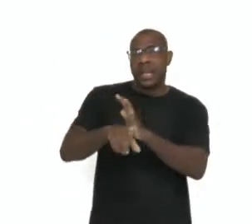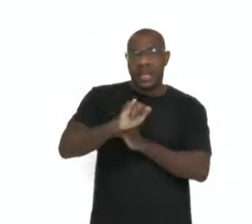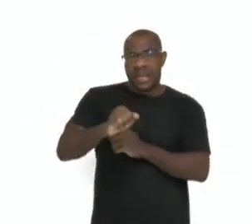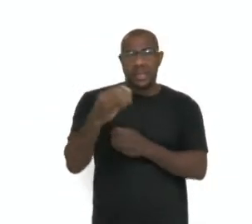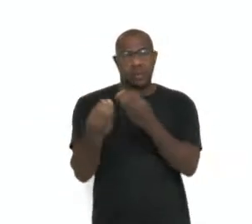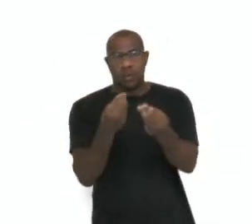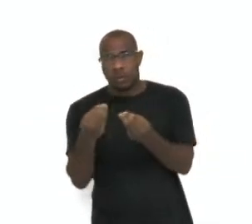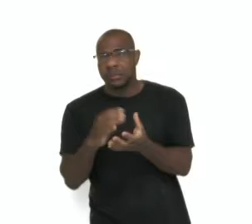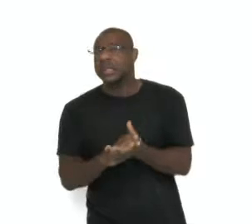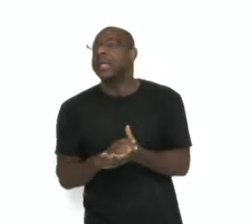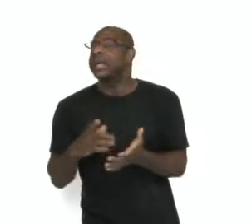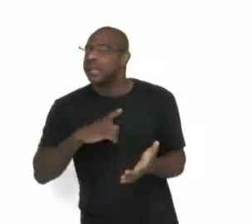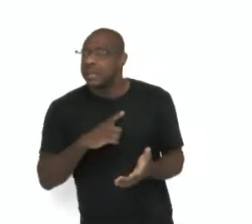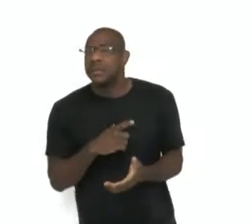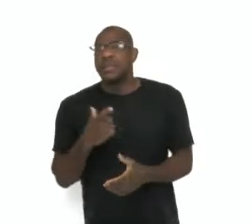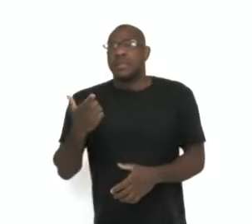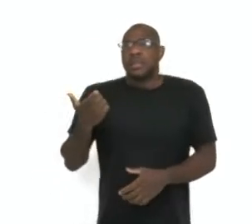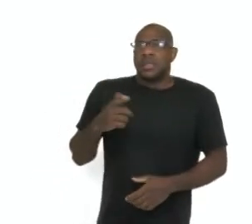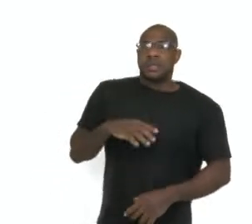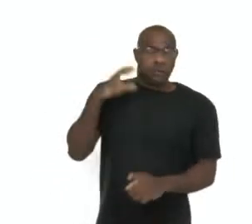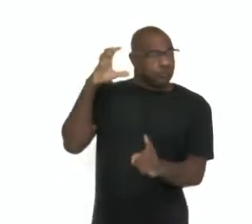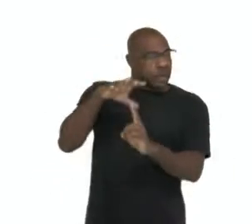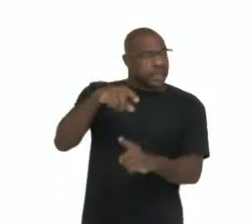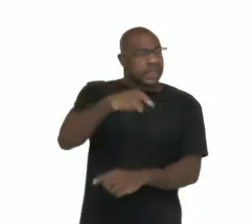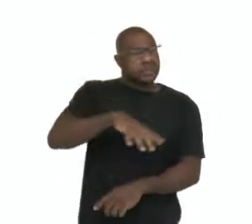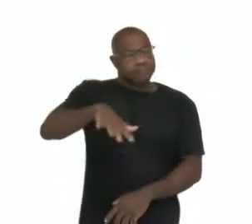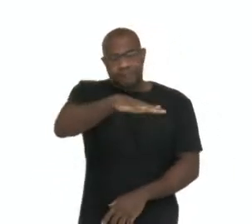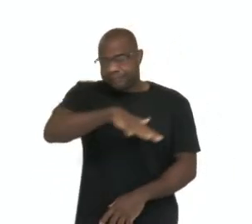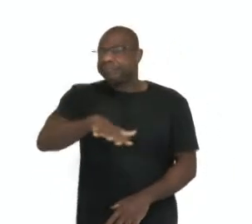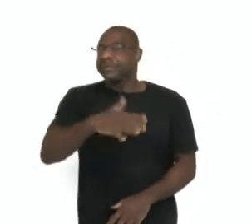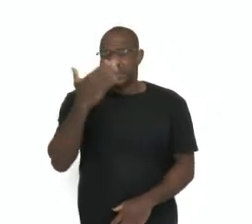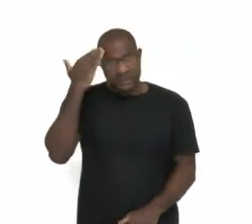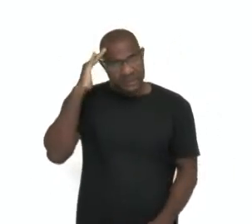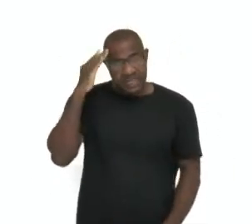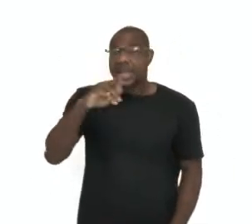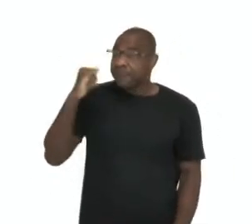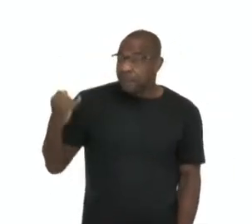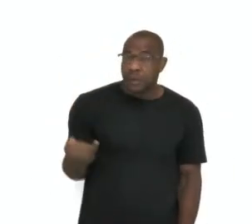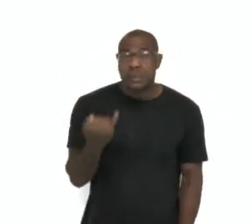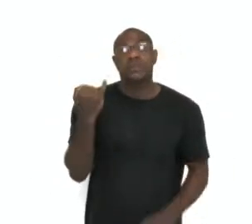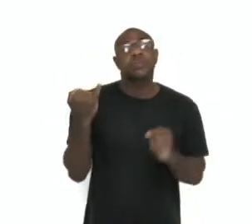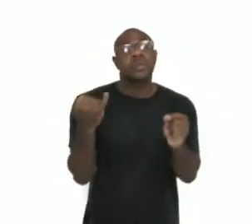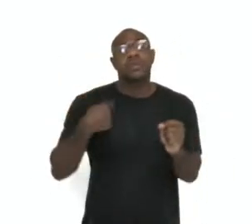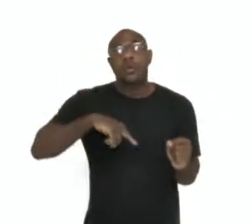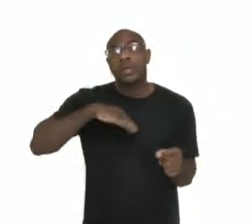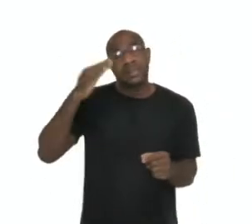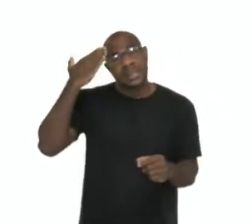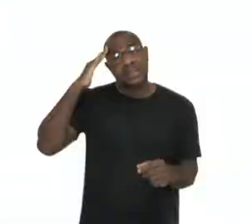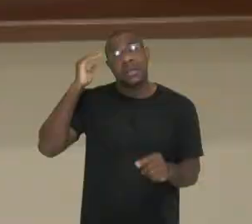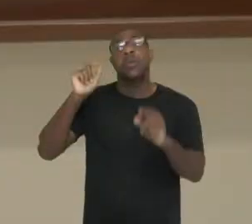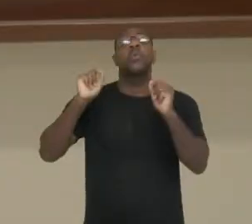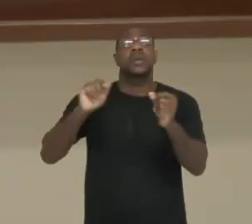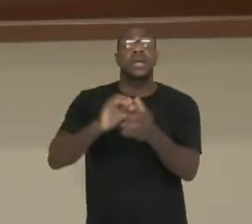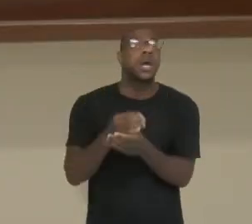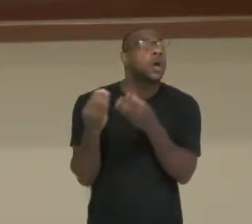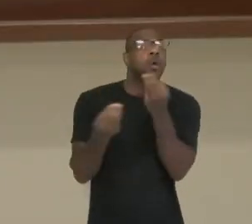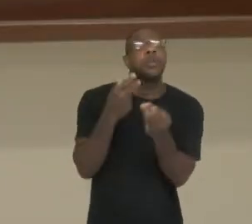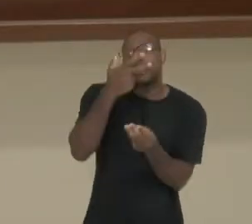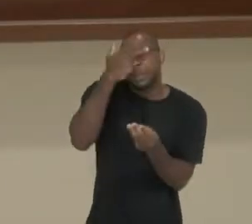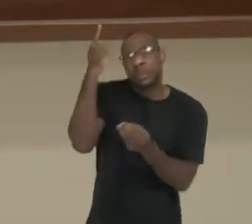abolicionistas impactam a sociedade imperial é crucial, é muito importante para a gente entender como é que as